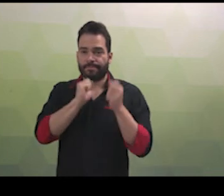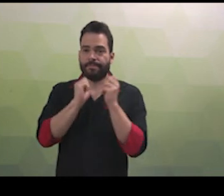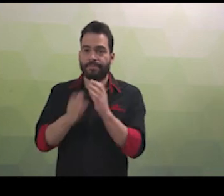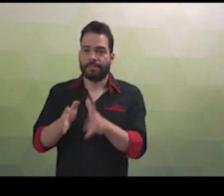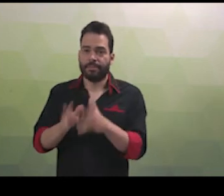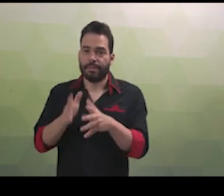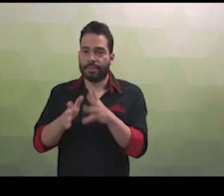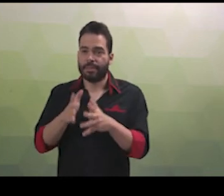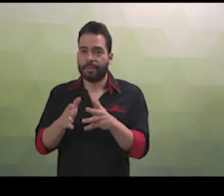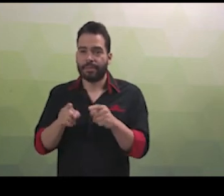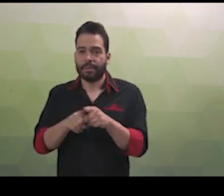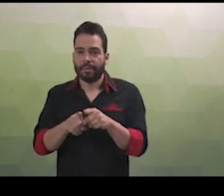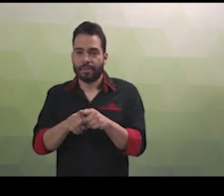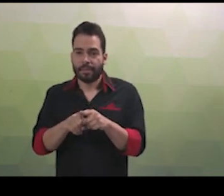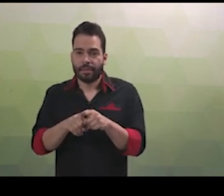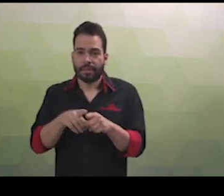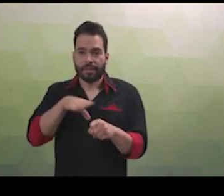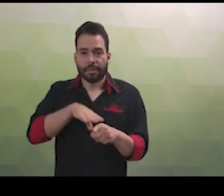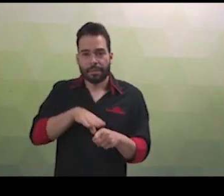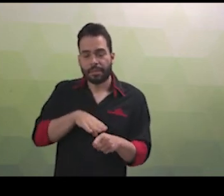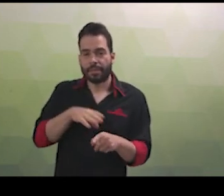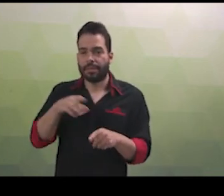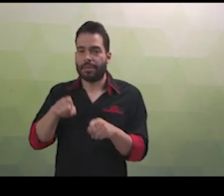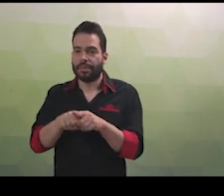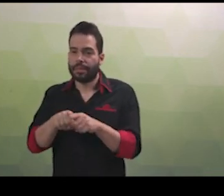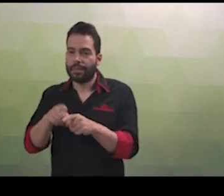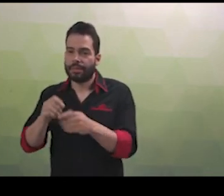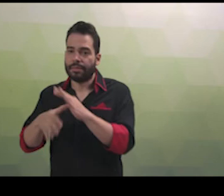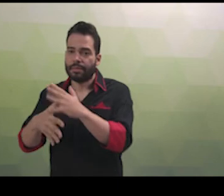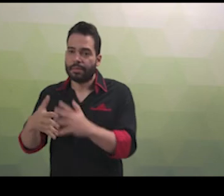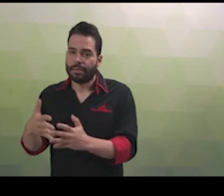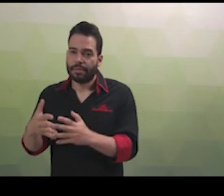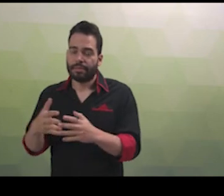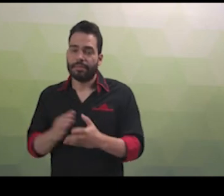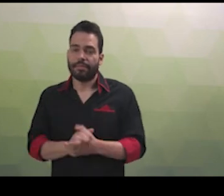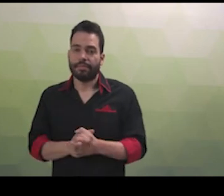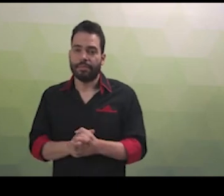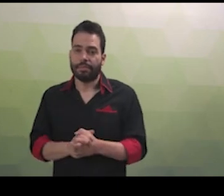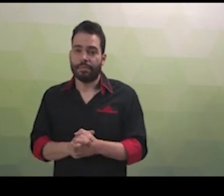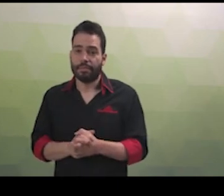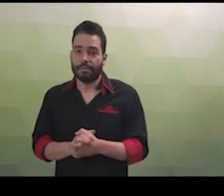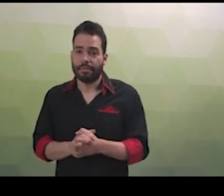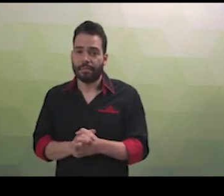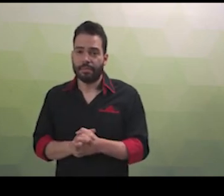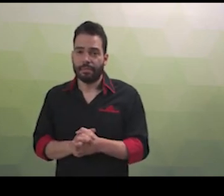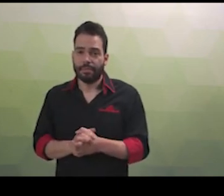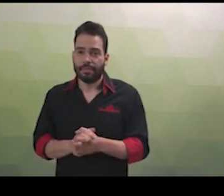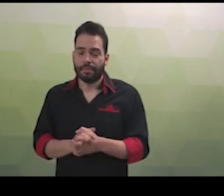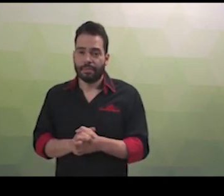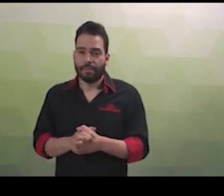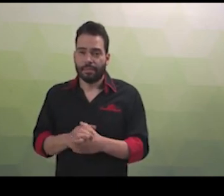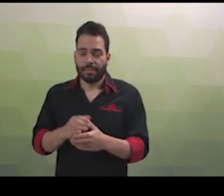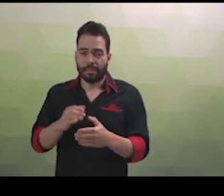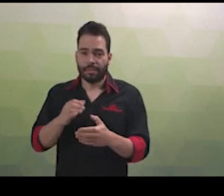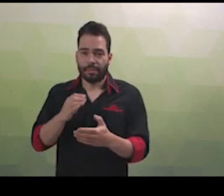no idioma de origem e no idioma de destino, para interpretar as informações de forma eficaz. A